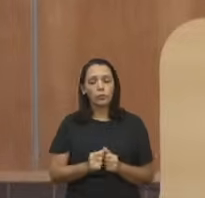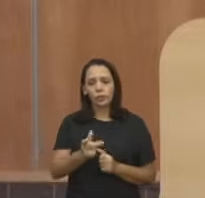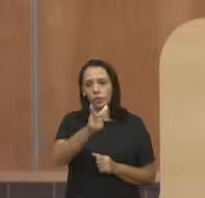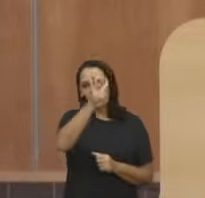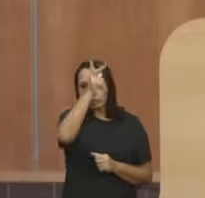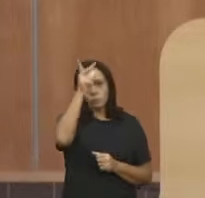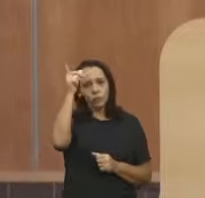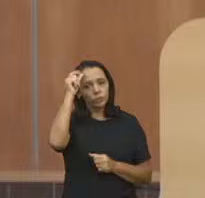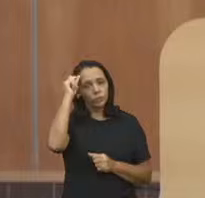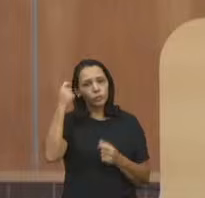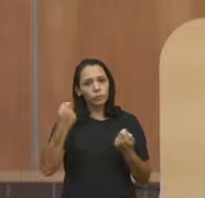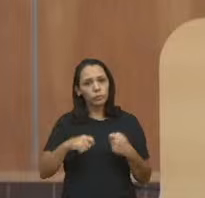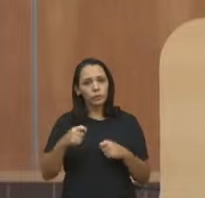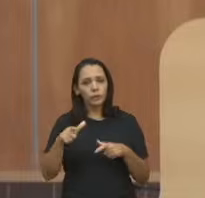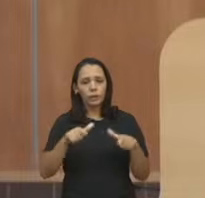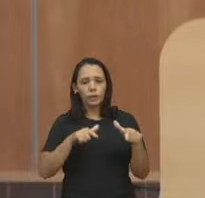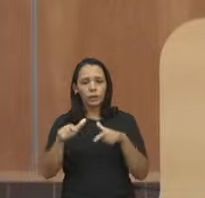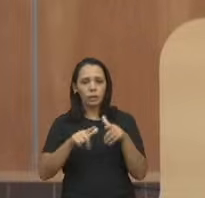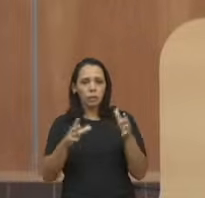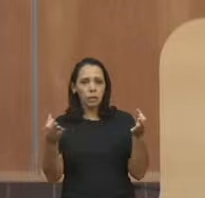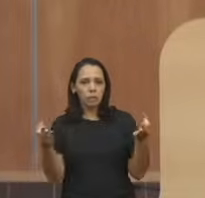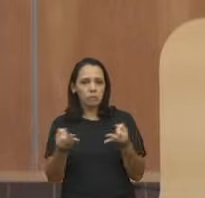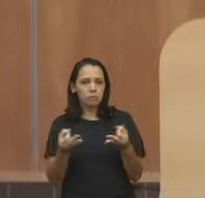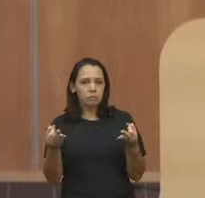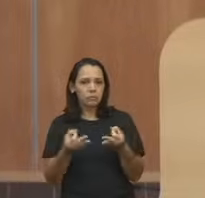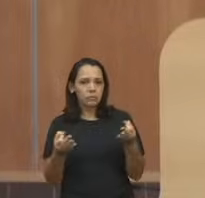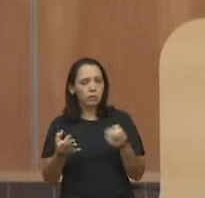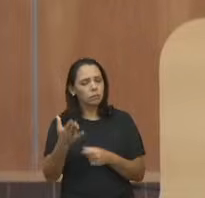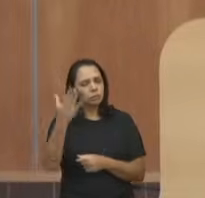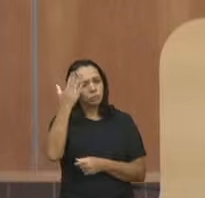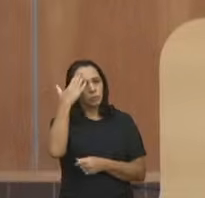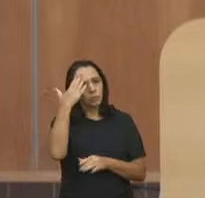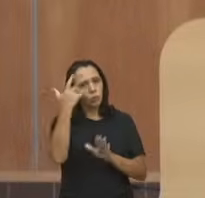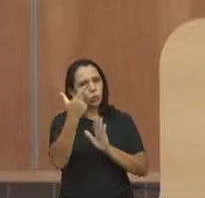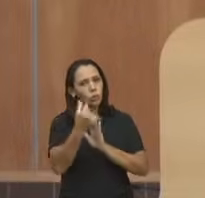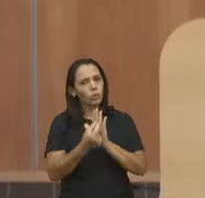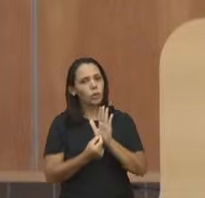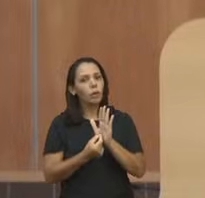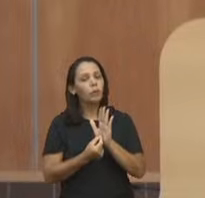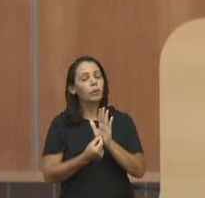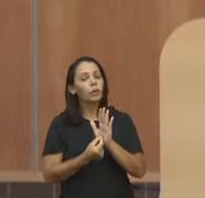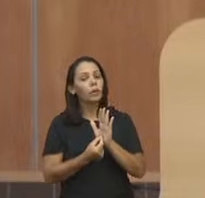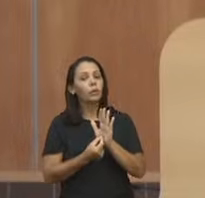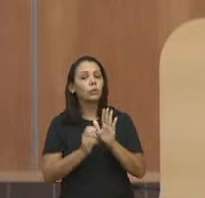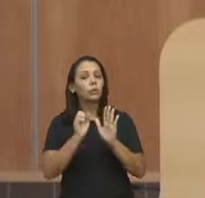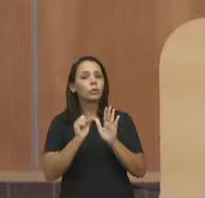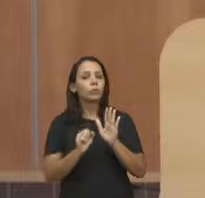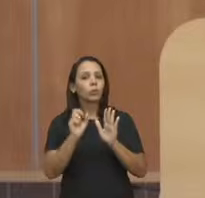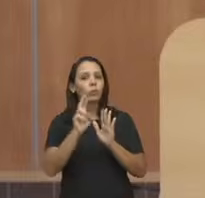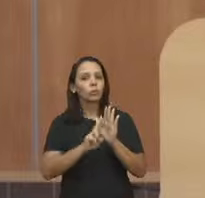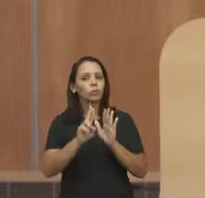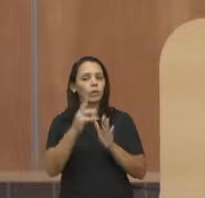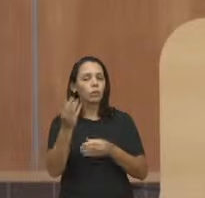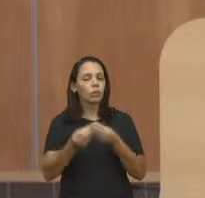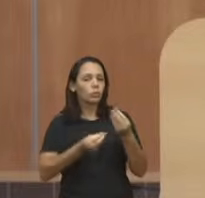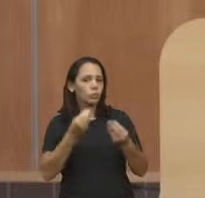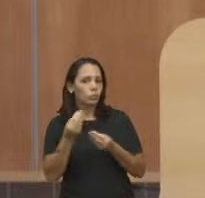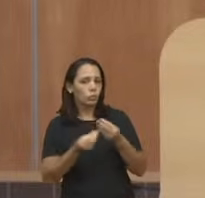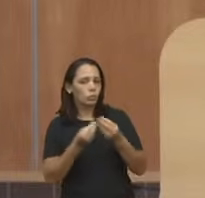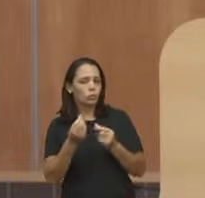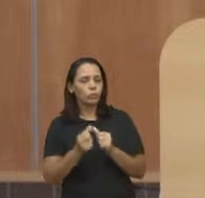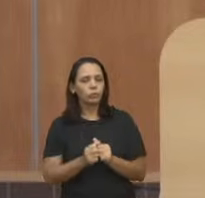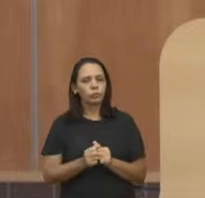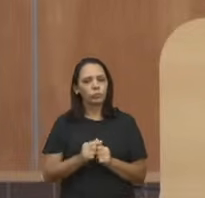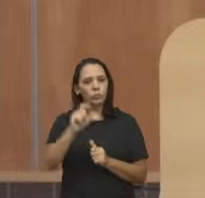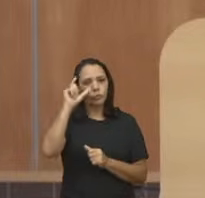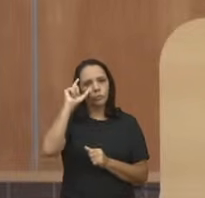com responsabilidade, com o pé no chão, sabendo qual que é o orçamento e o que pode ser gasto. E aqui eu já quero parabenizar o prefeito de